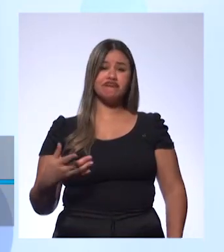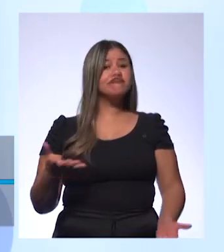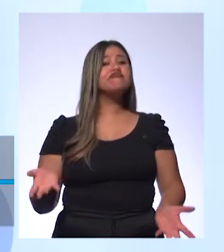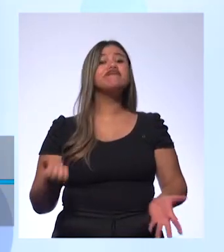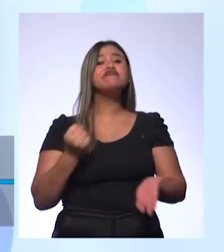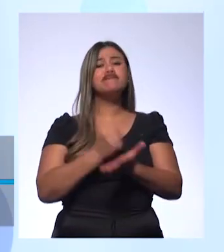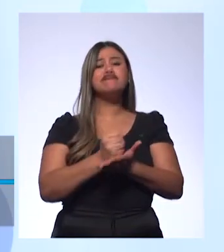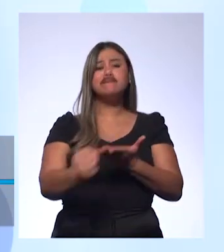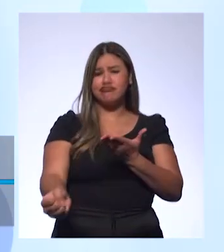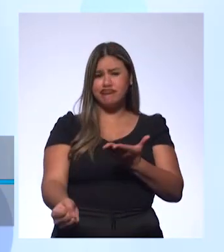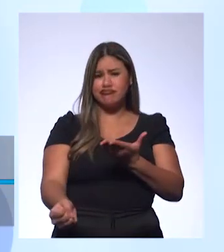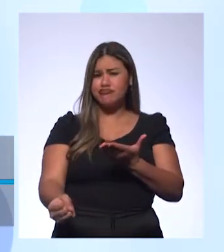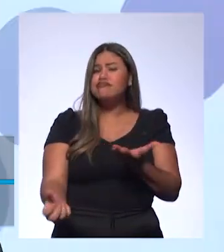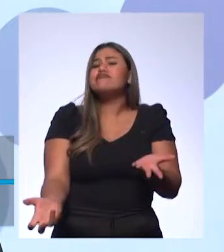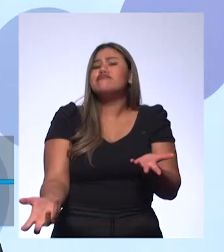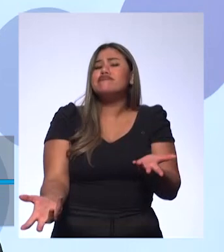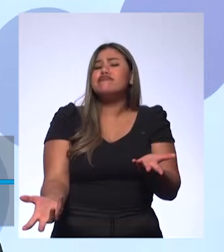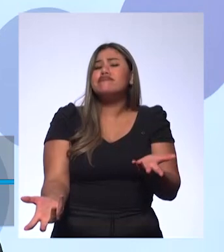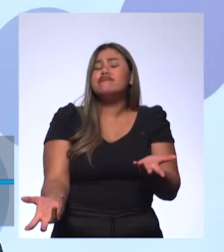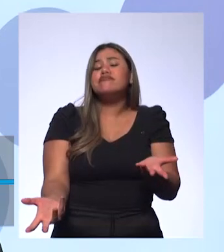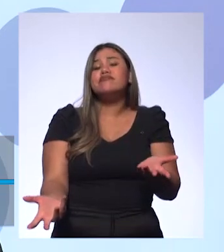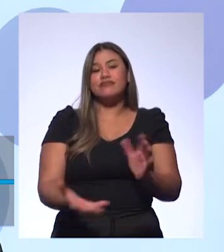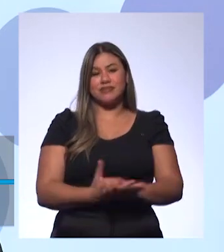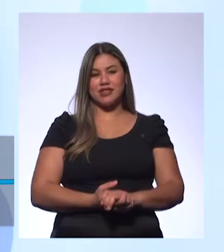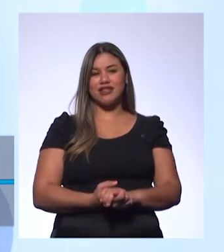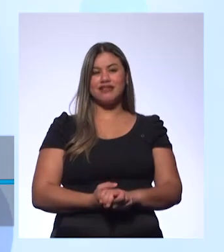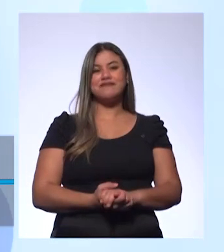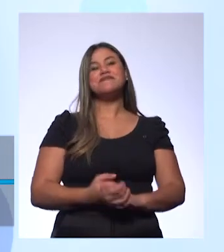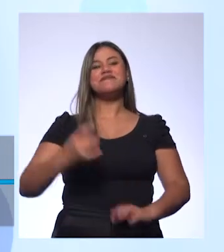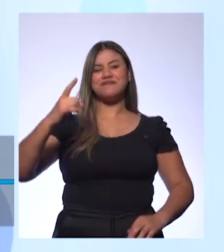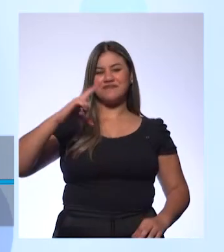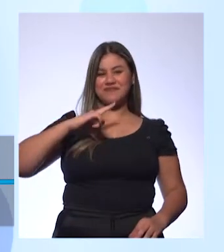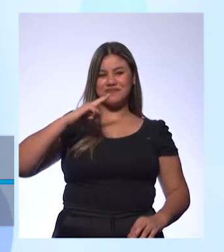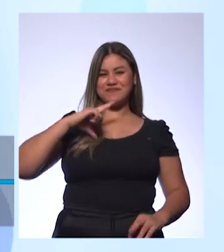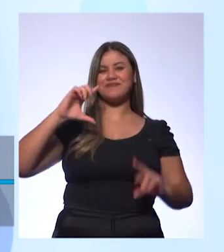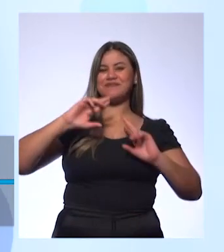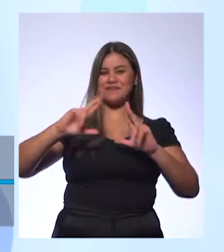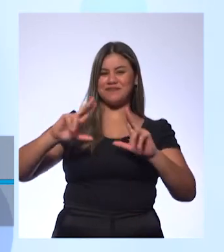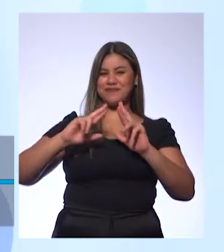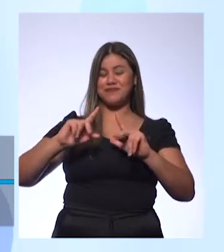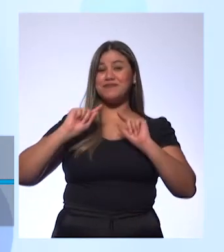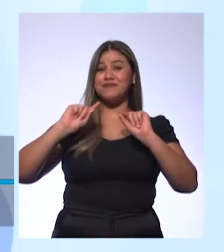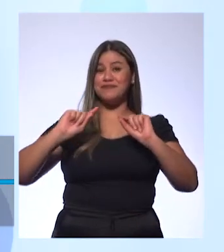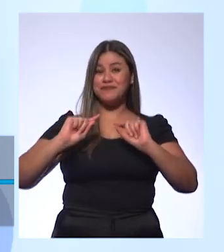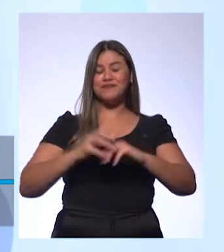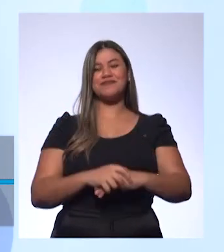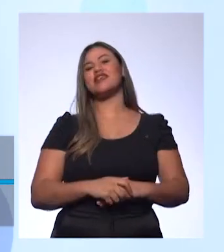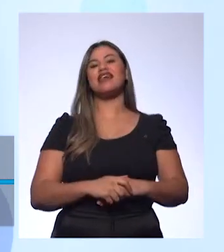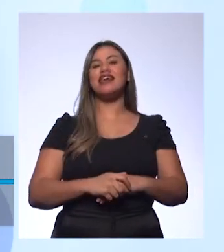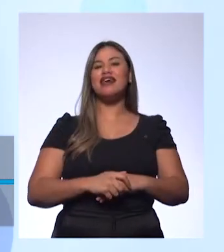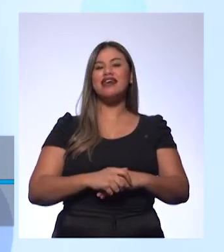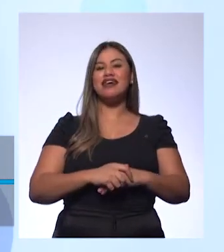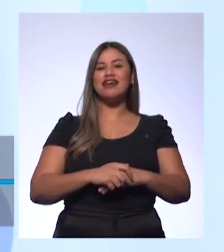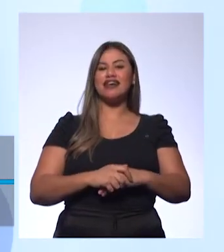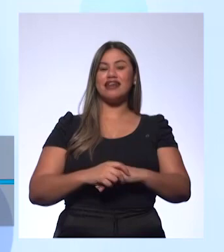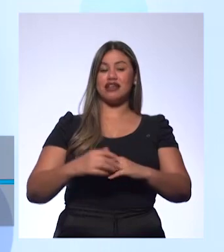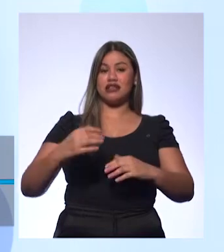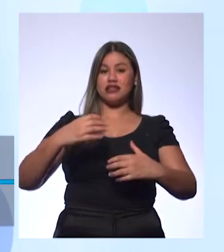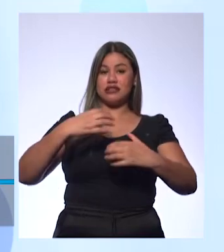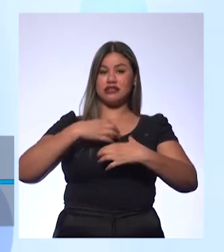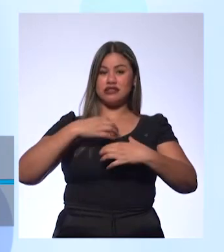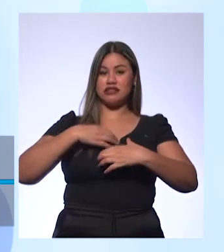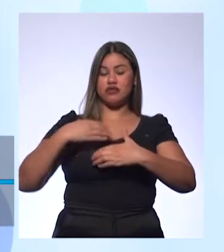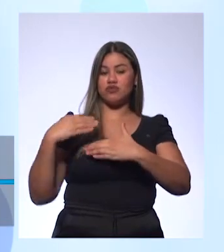mesmo, será? Não, Acho que né? não, né? Então, tem uma coisa que é diferente entre nossa jornada de desenvolvimento